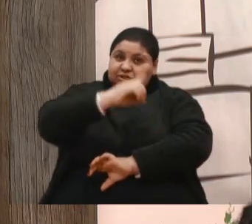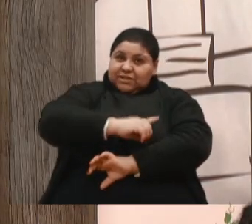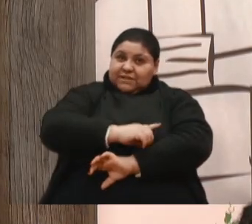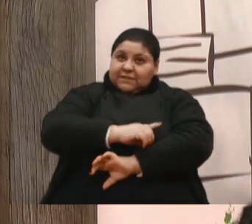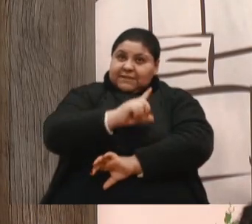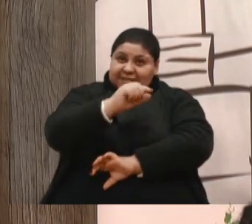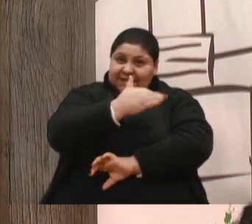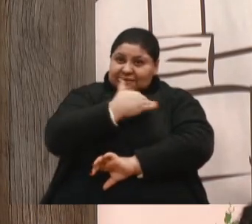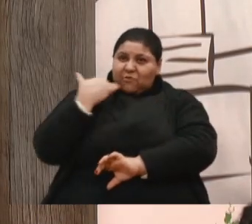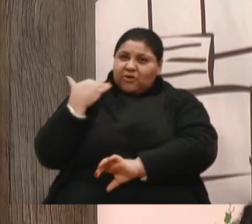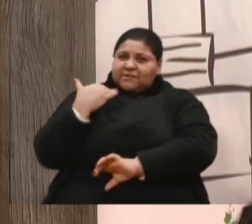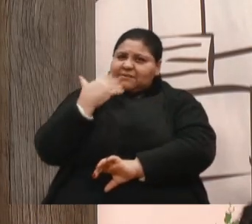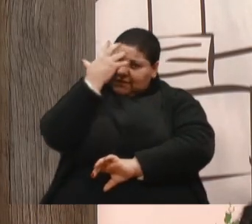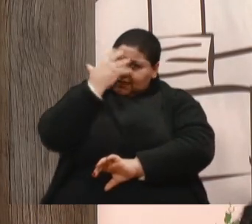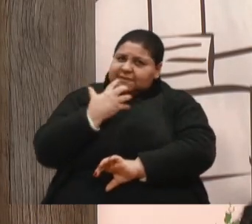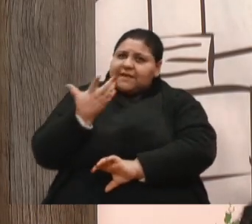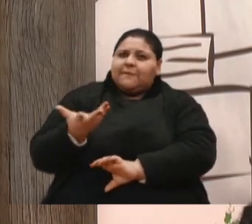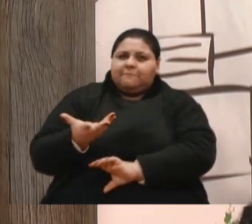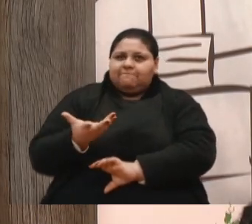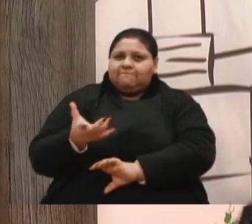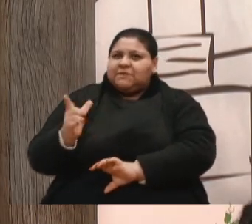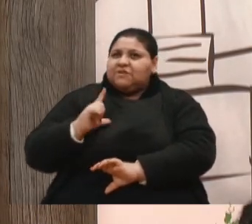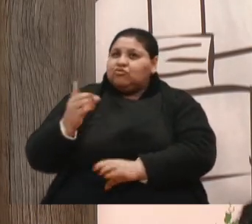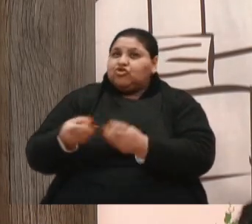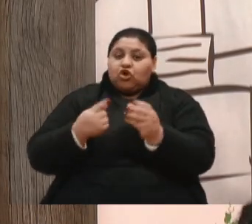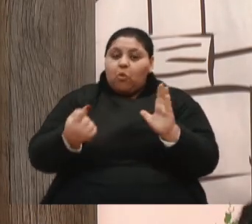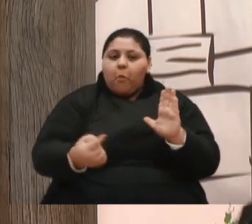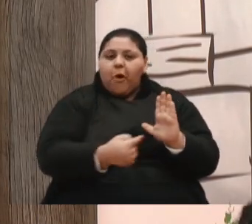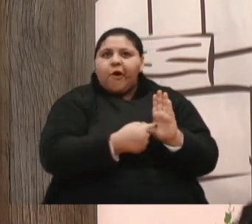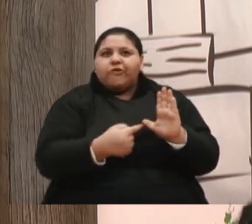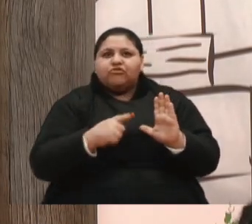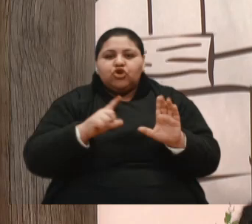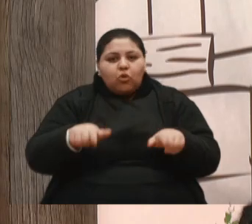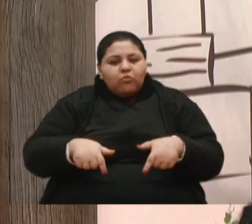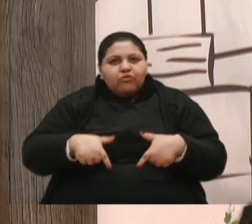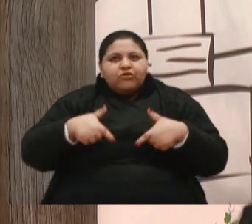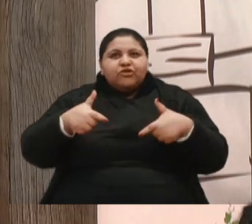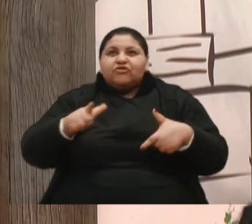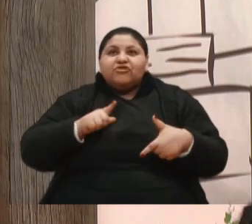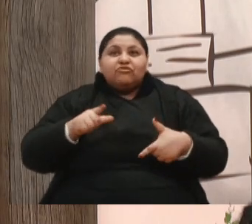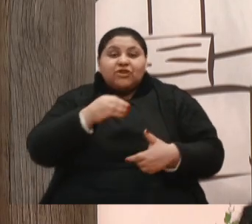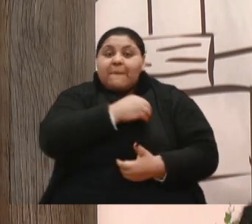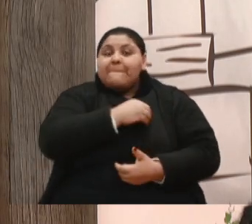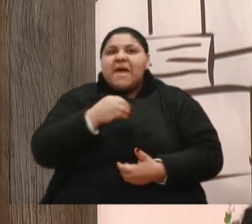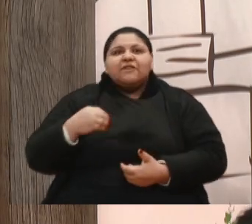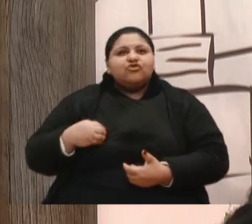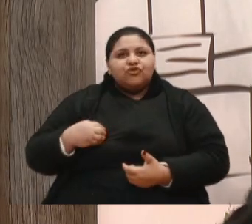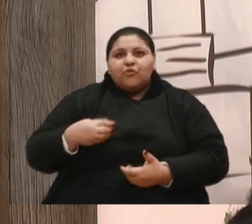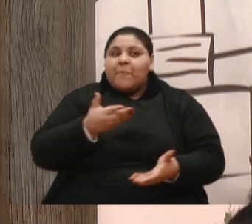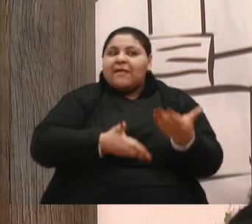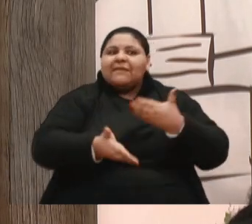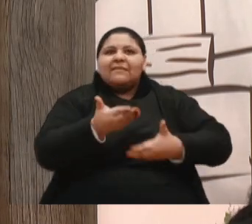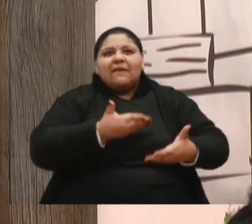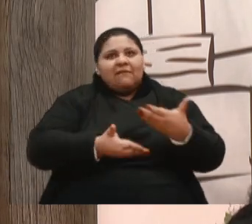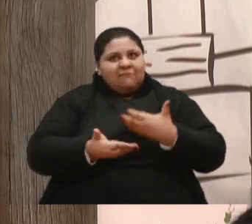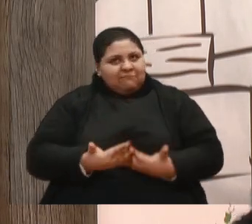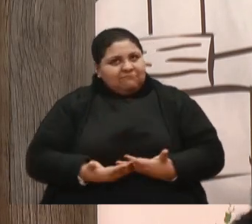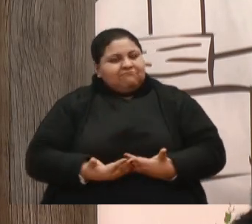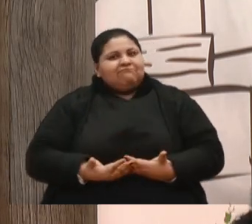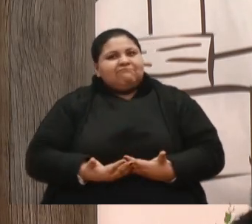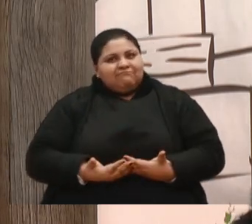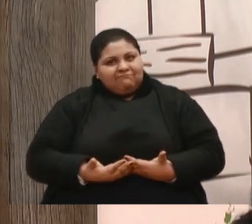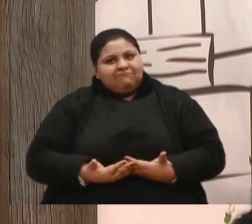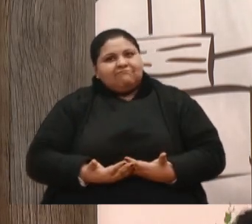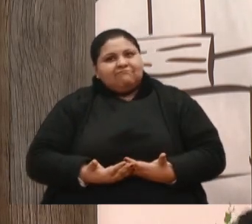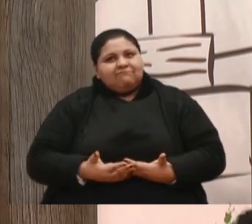3, 4 dias, né? É muito sério. E aí não tinha como registrar, não tinha como se defender, eu sei que não tinha nem médico para